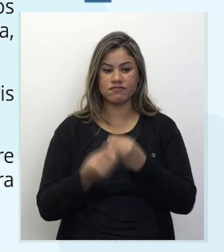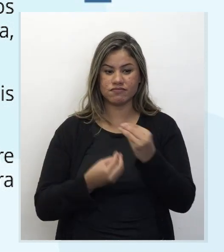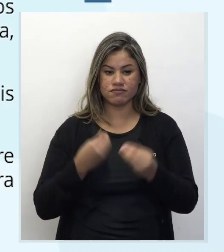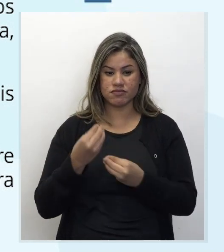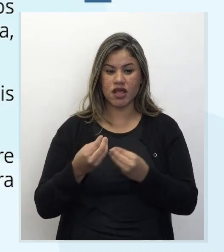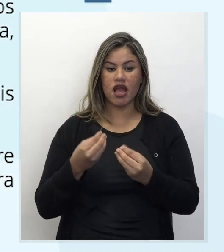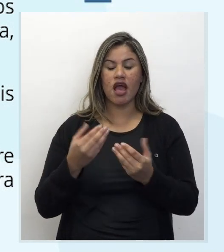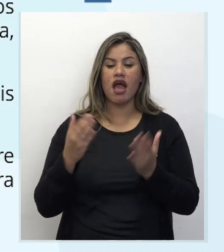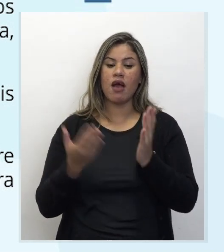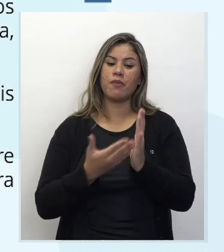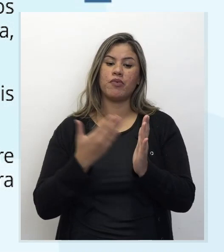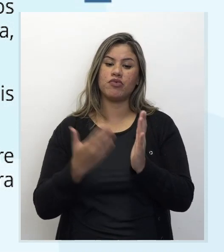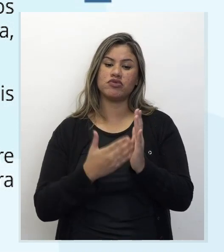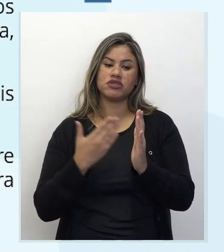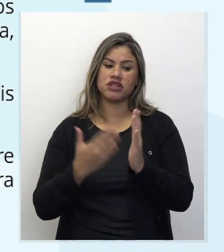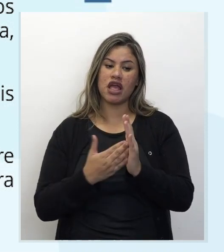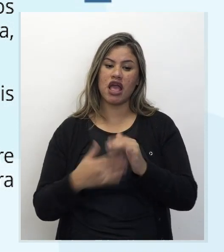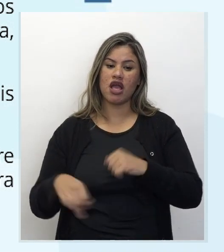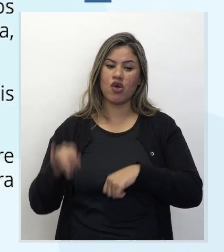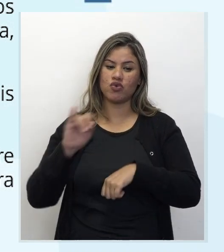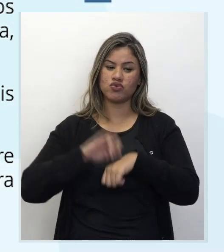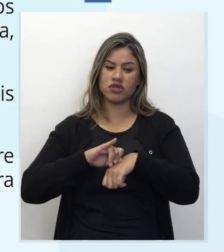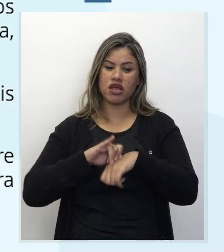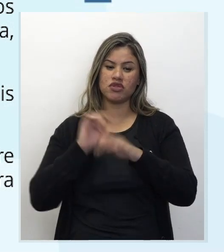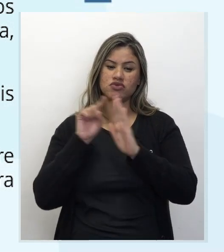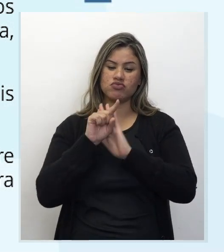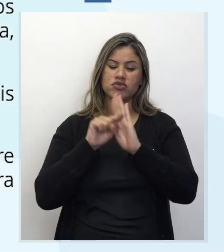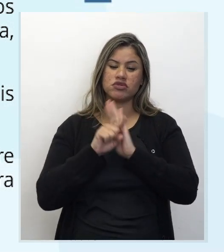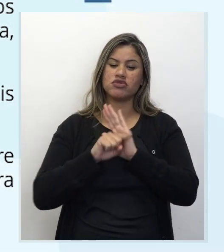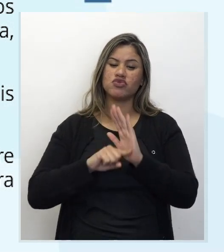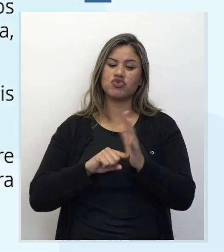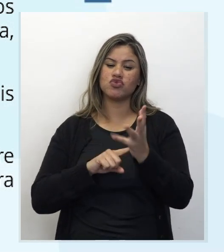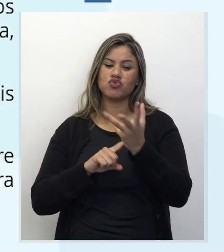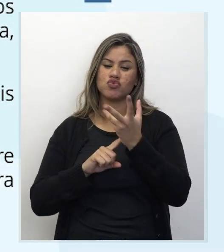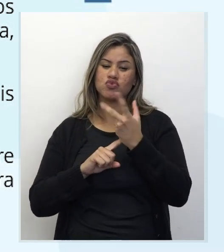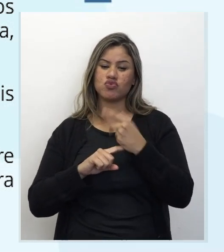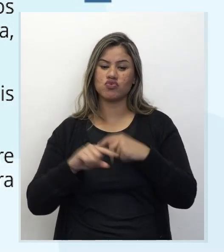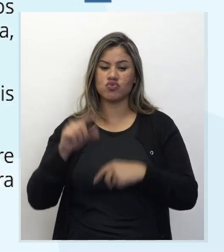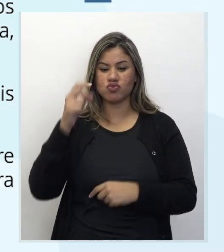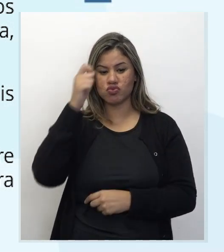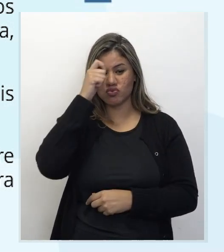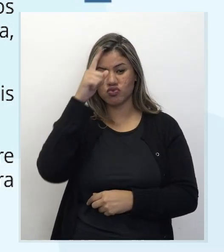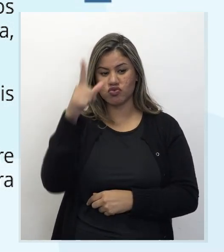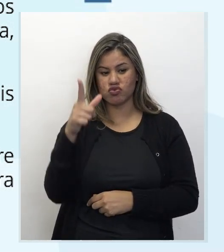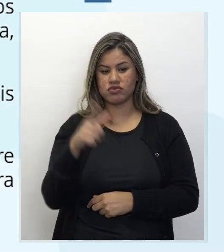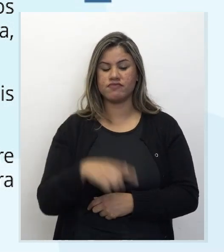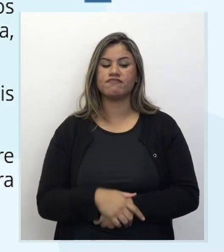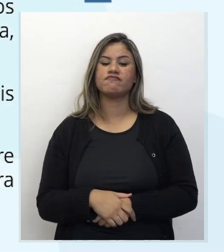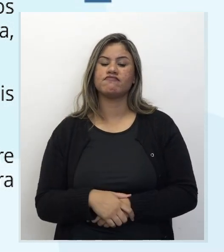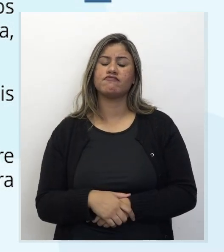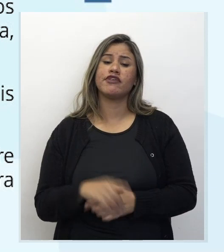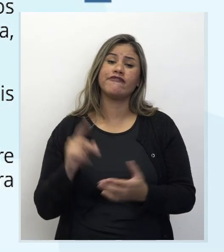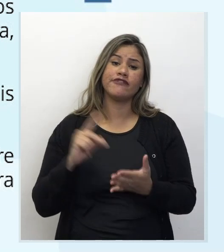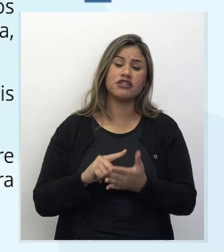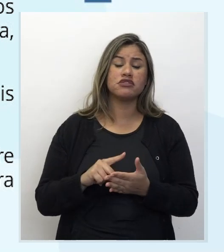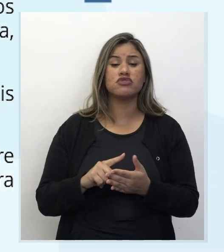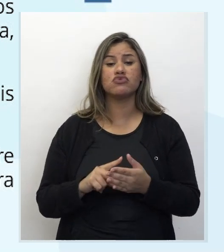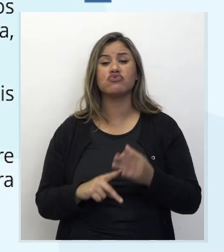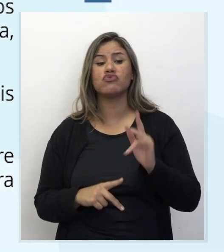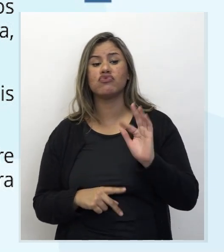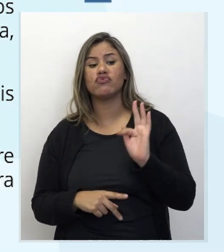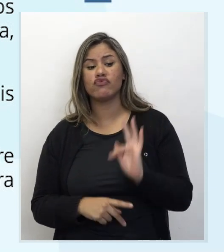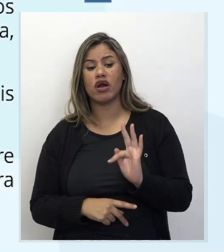Alexandrina foi construída para ser um grande centro de pesquisa e cultura, ao contrário do original. Verdadeiro ou falso?